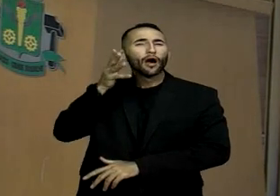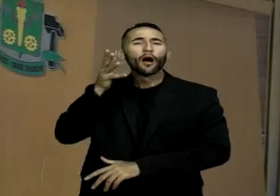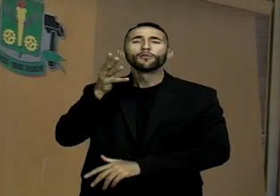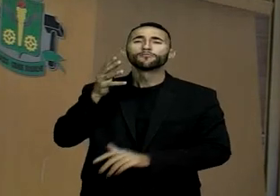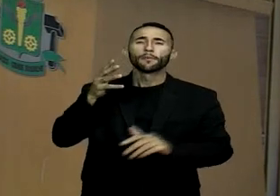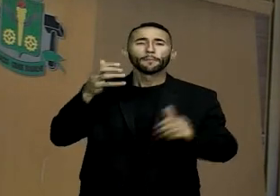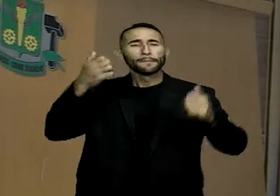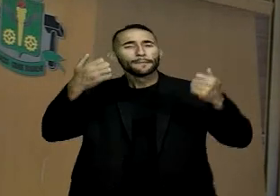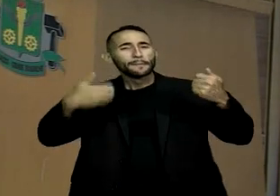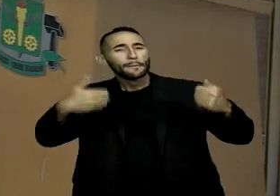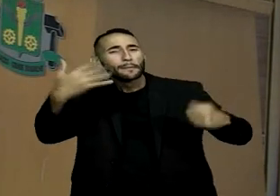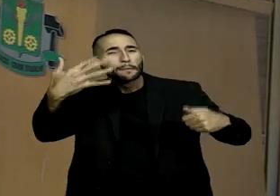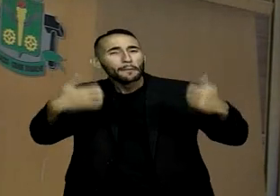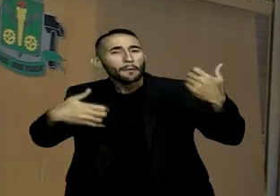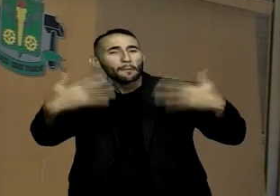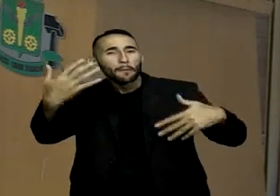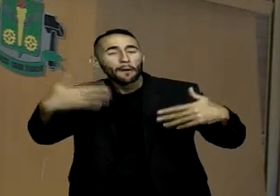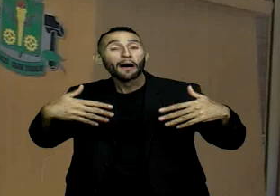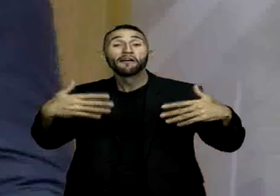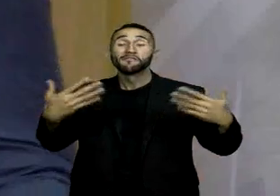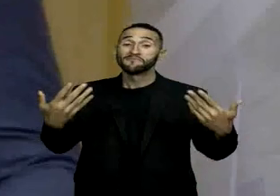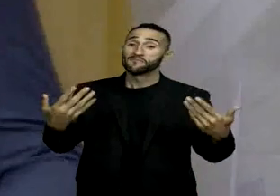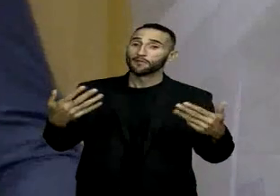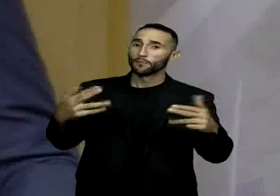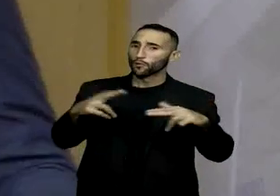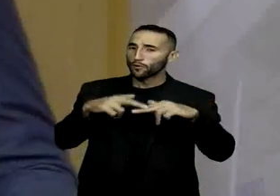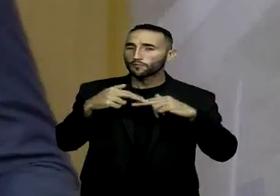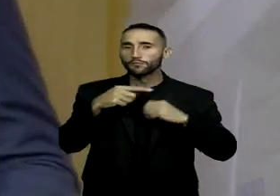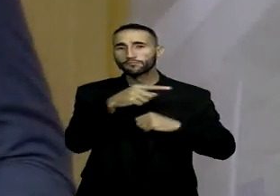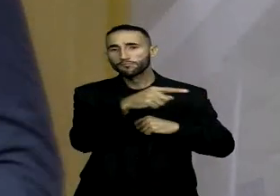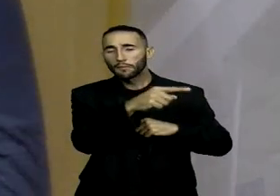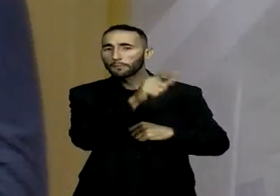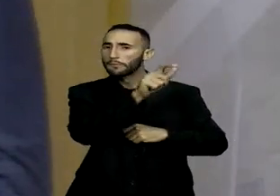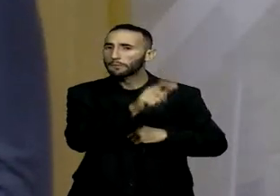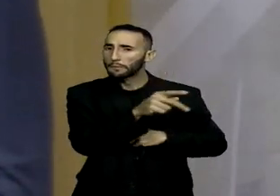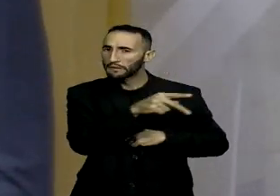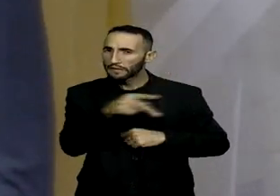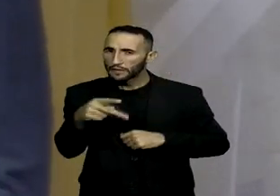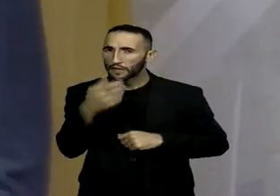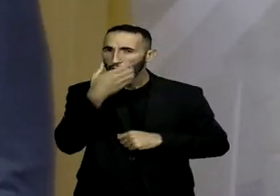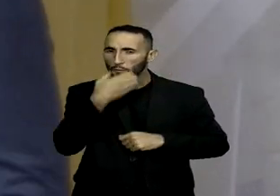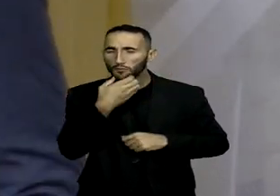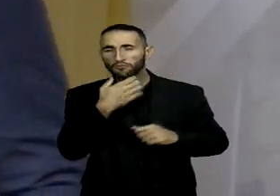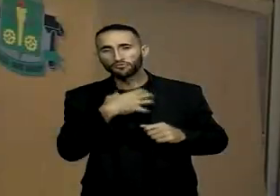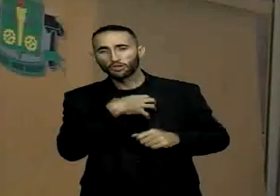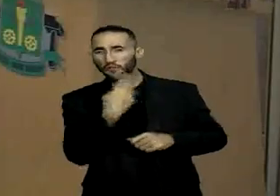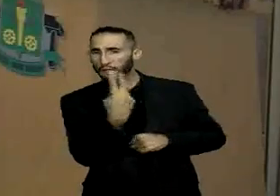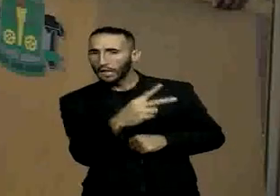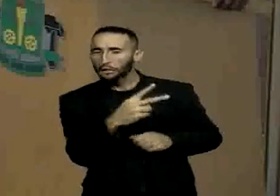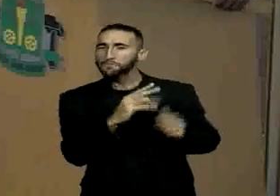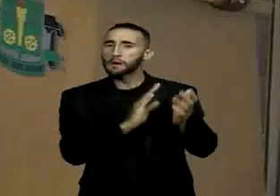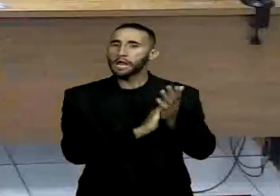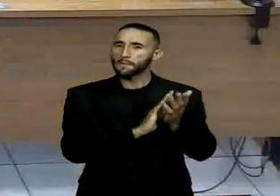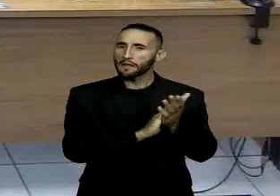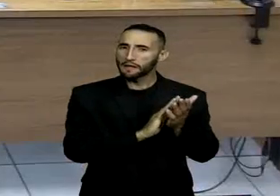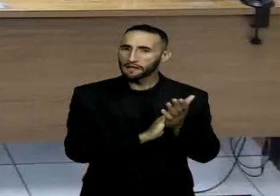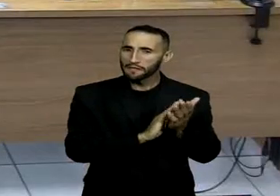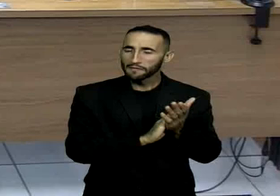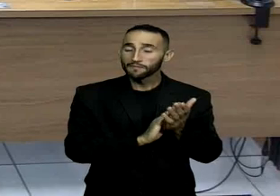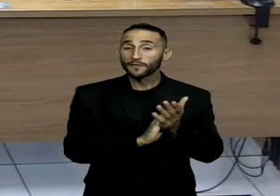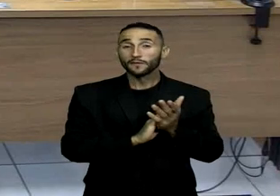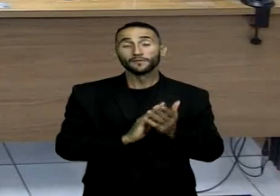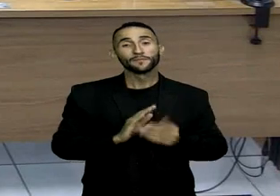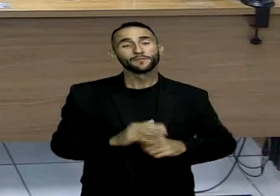eu acho que também a gente deve uma salva de palmas ao presidente Carmônio pela postura dele,